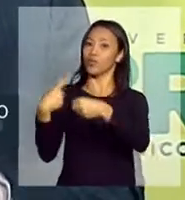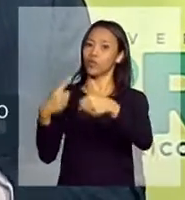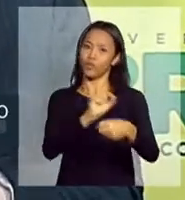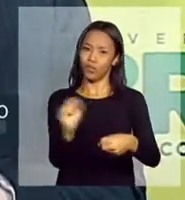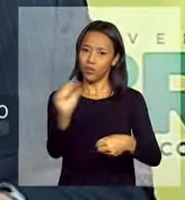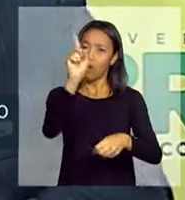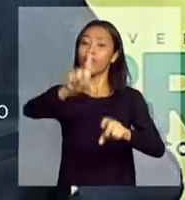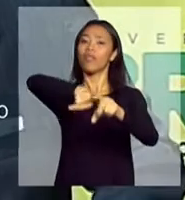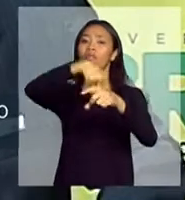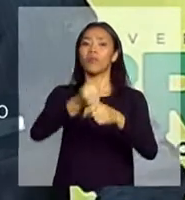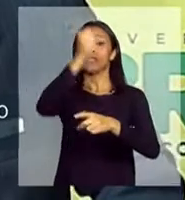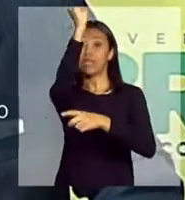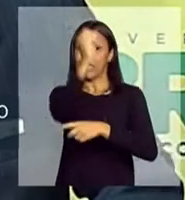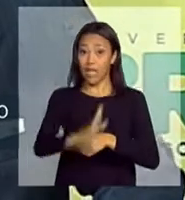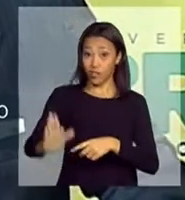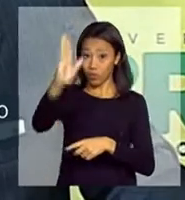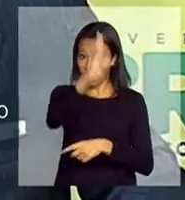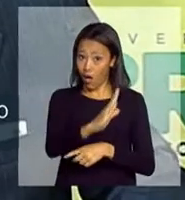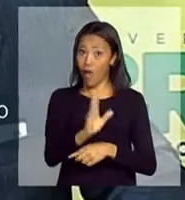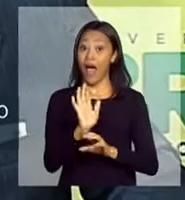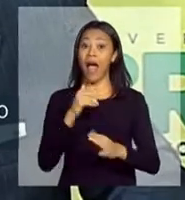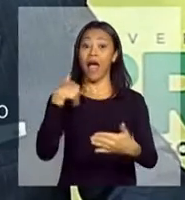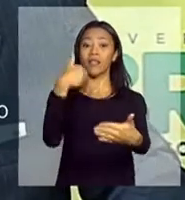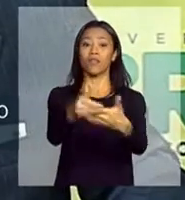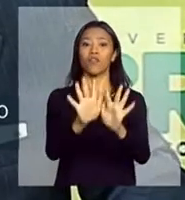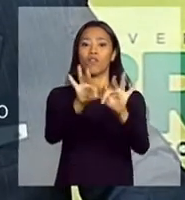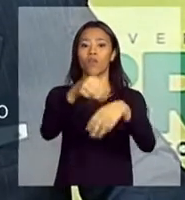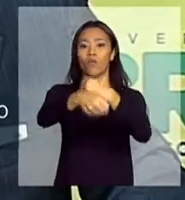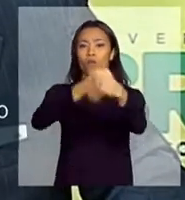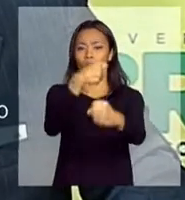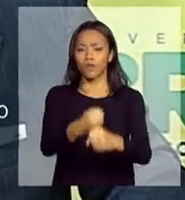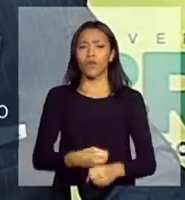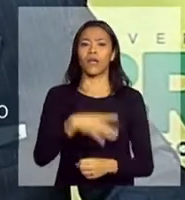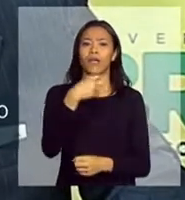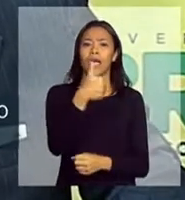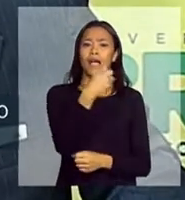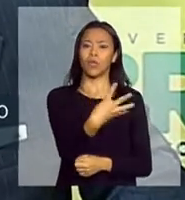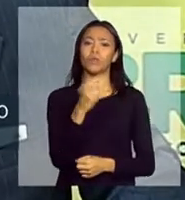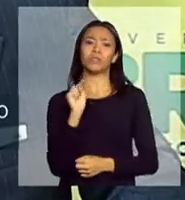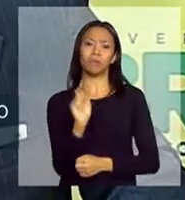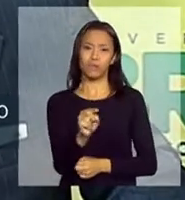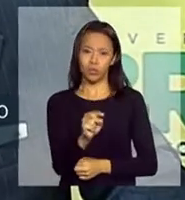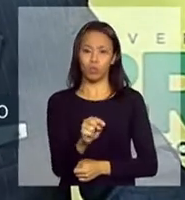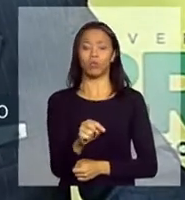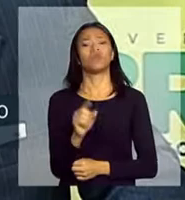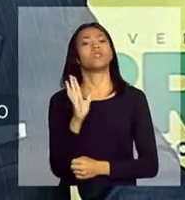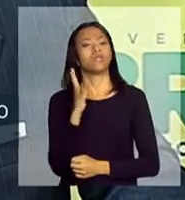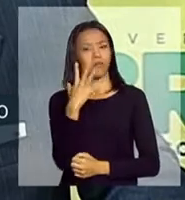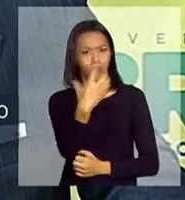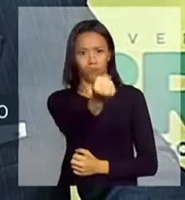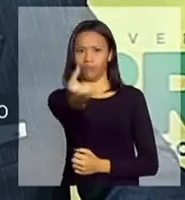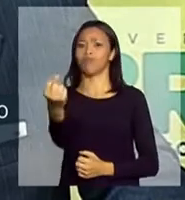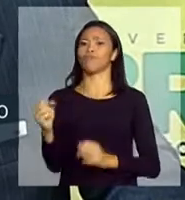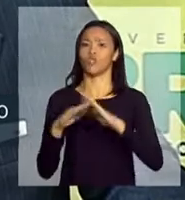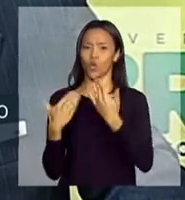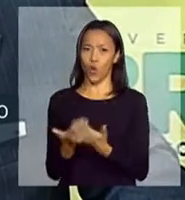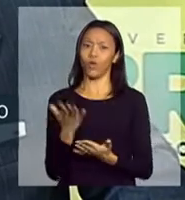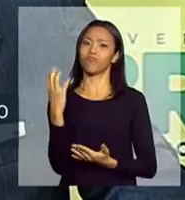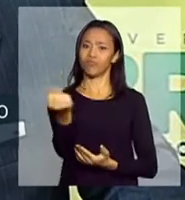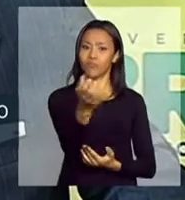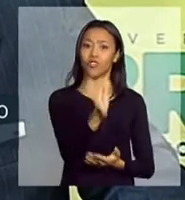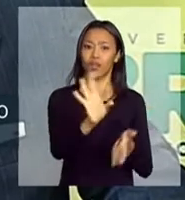Nacional até o final do ano nós já temos 15 mil escolas 14939 escolas que já se inscreveram